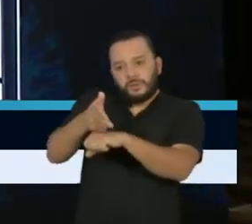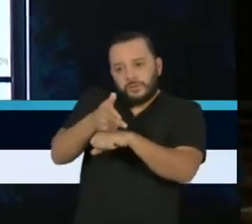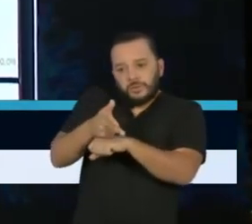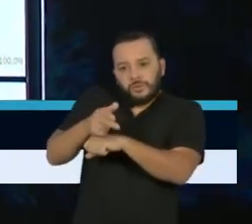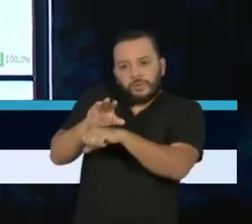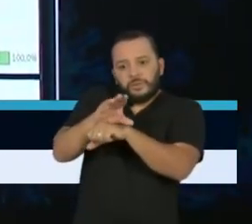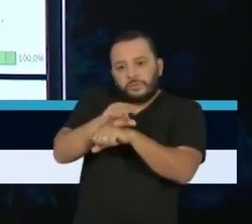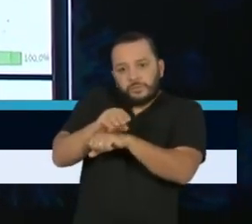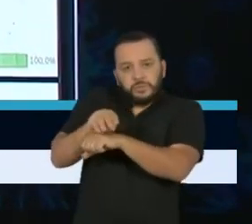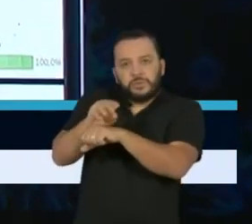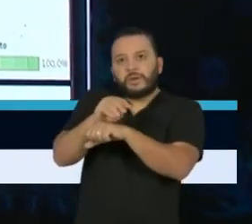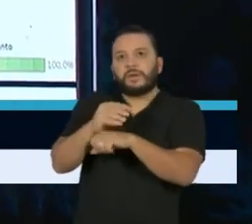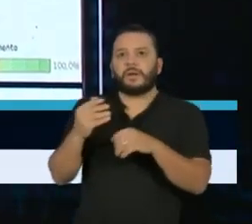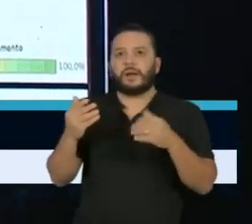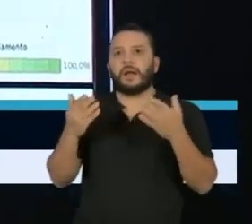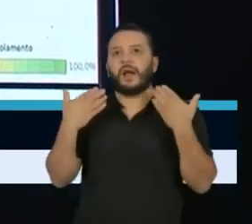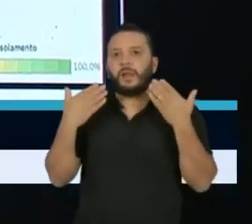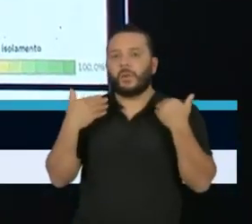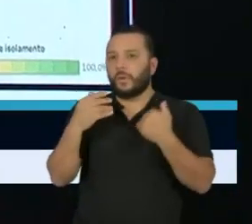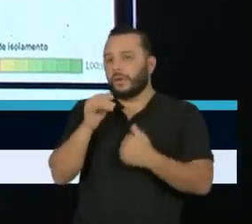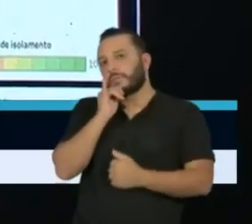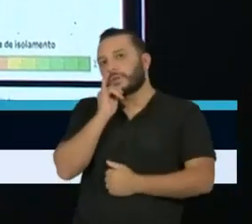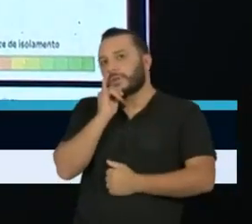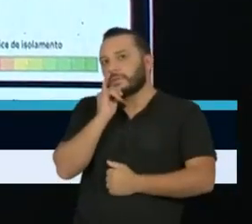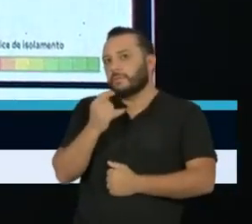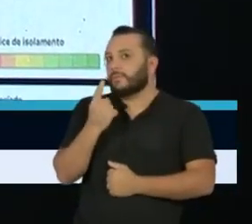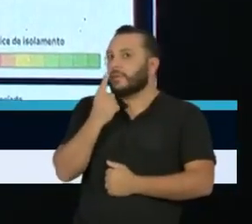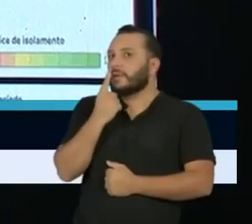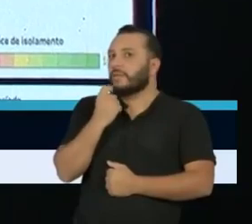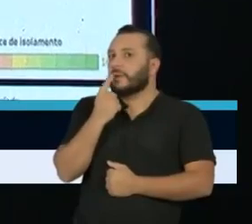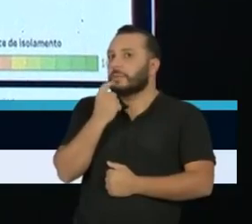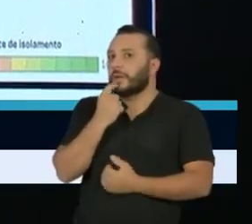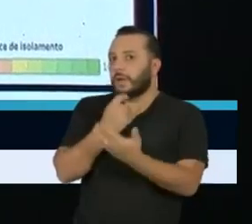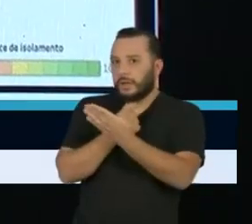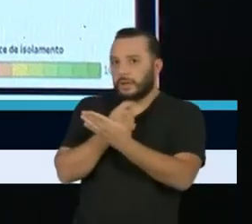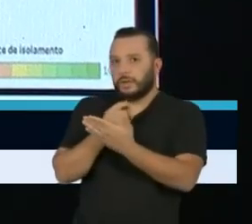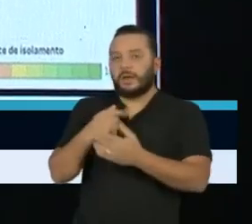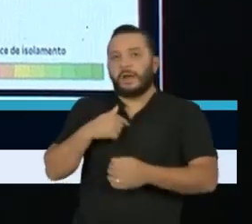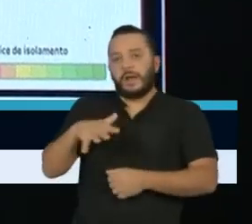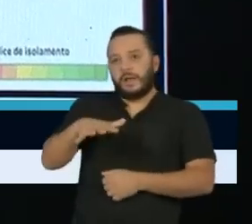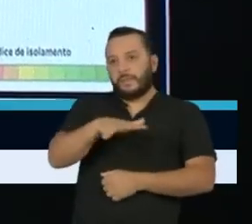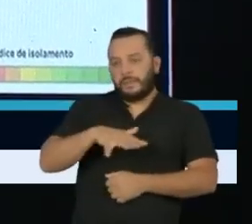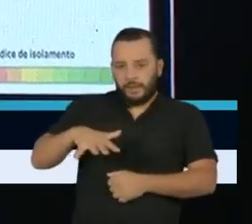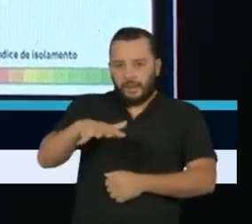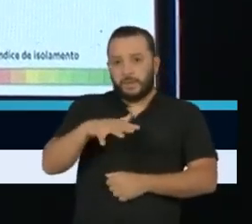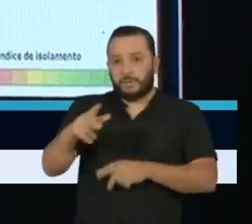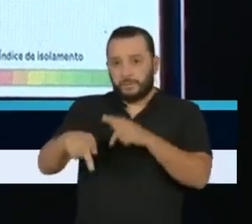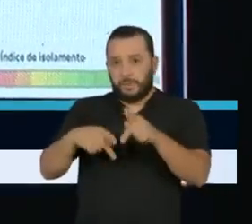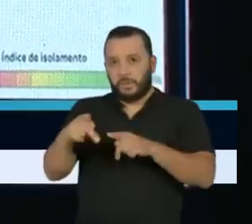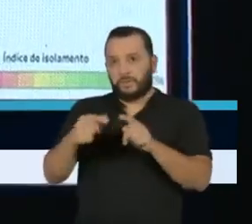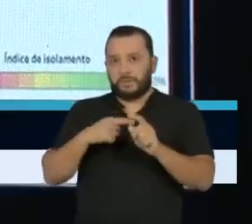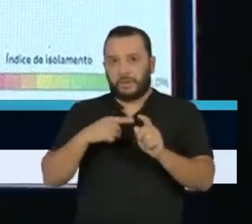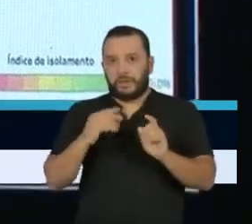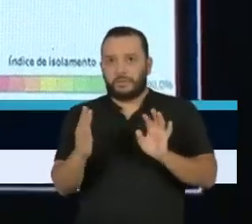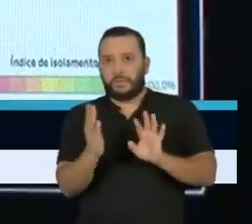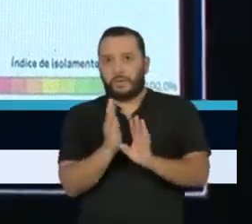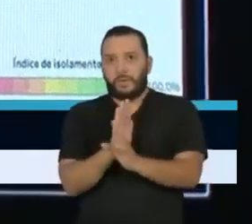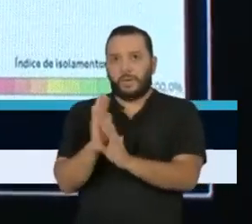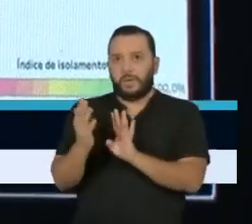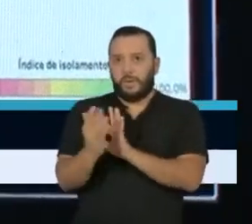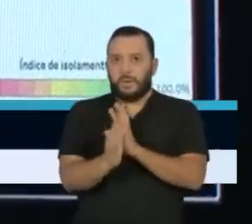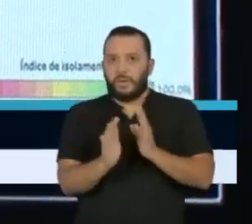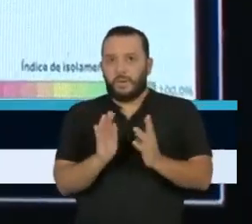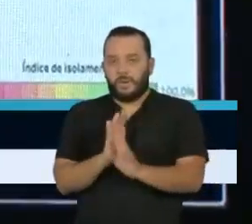social. O que está em vermelho aqui são as áreas que estão menos isoladas, ou seja, que a população está se movimentando